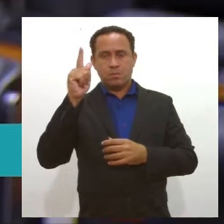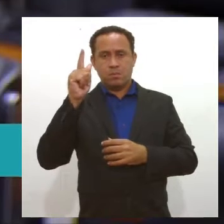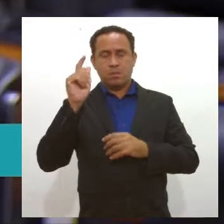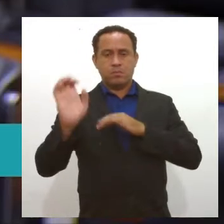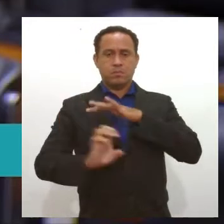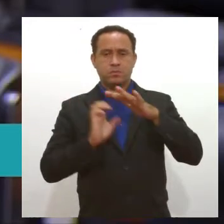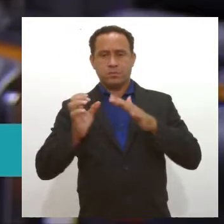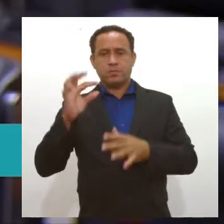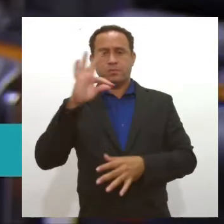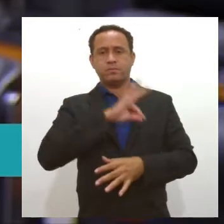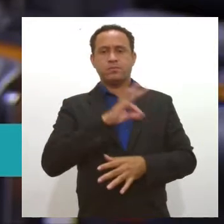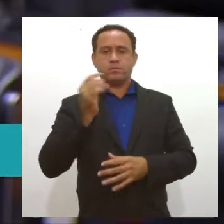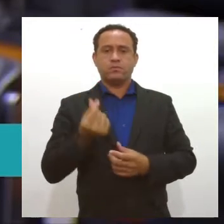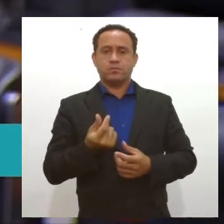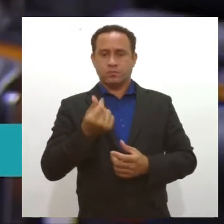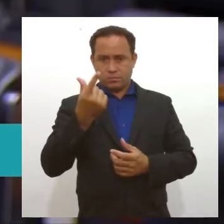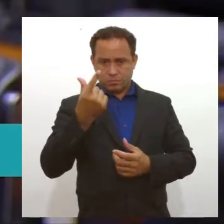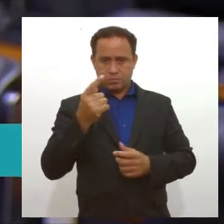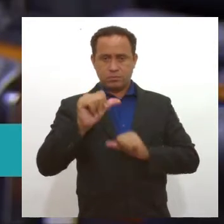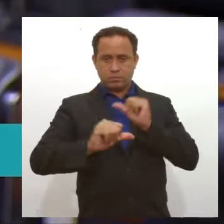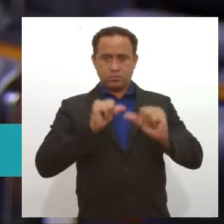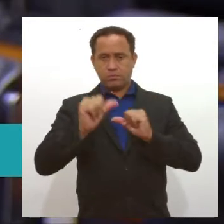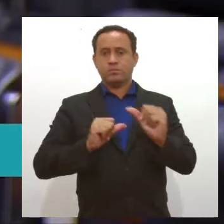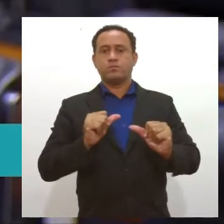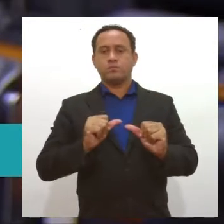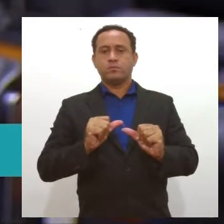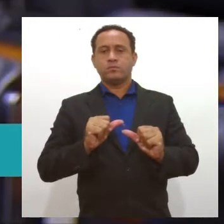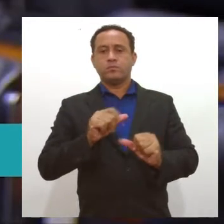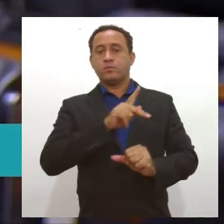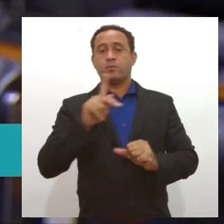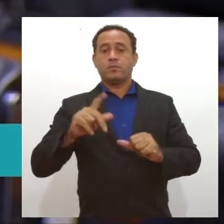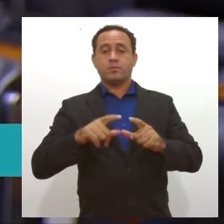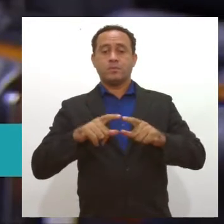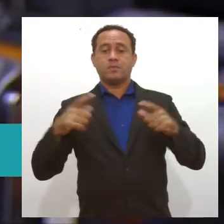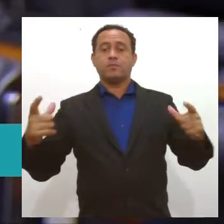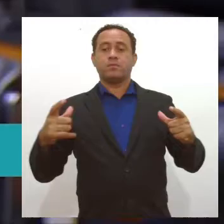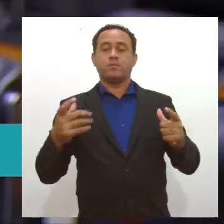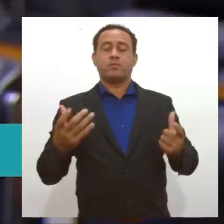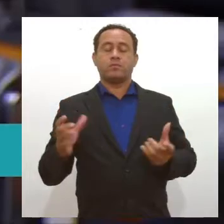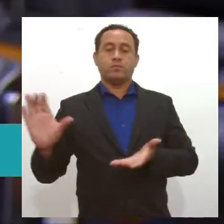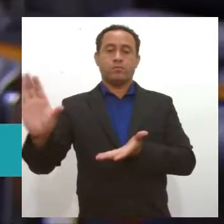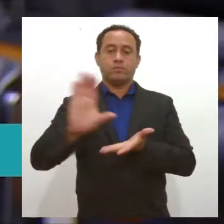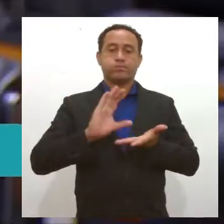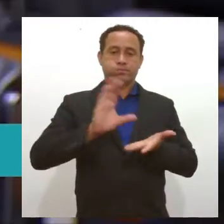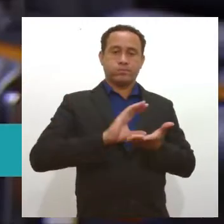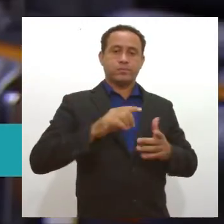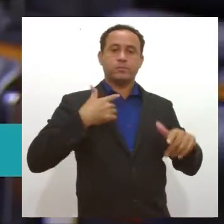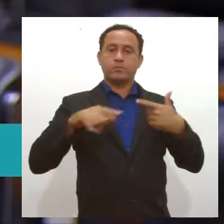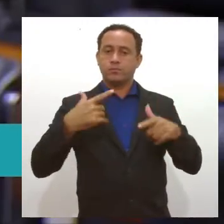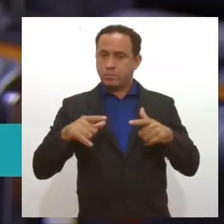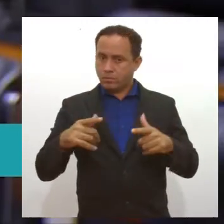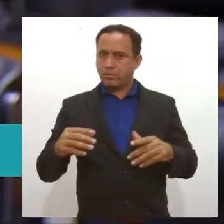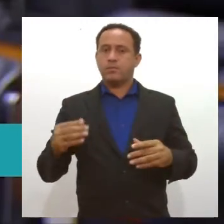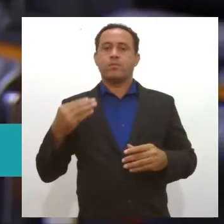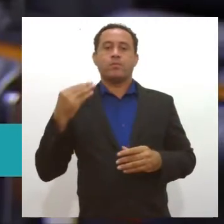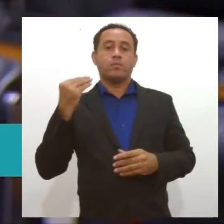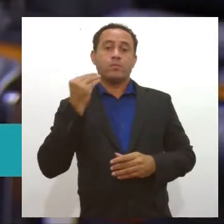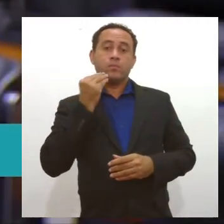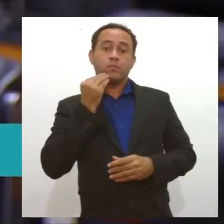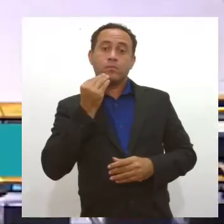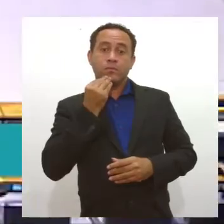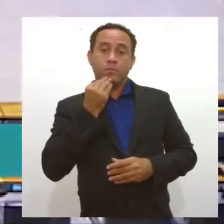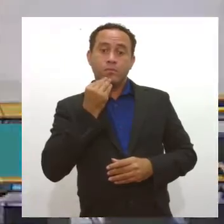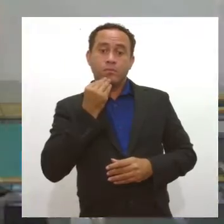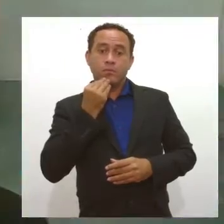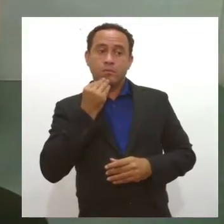startups que poderão se tornar empresas de grande faturamento, geração de empregos e oportunidades, em especial para